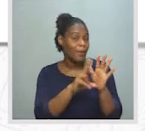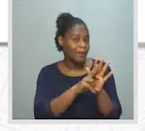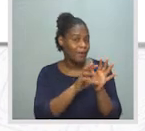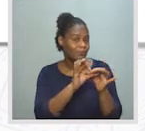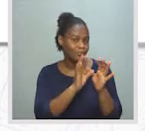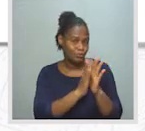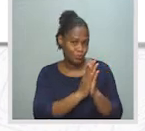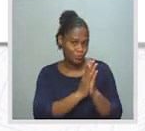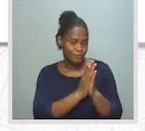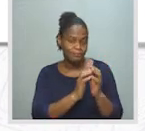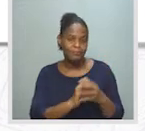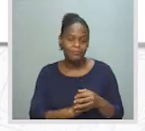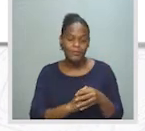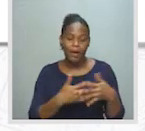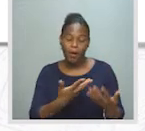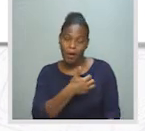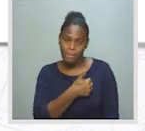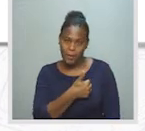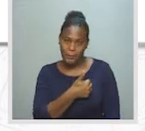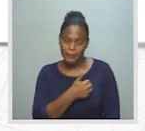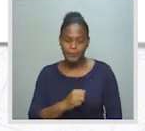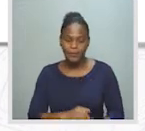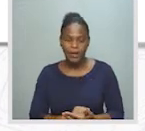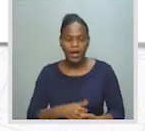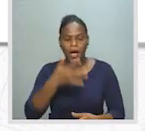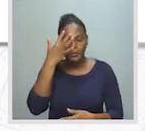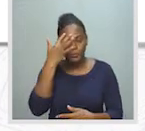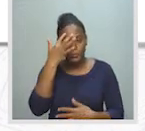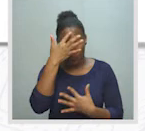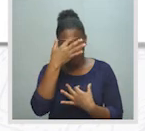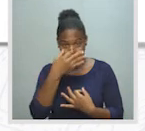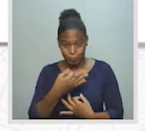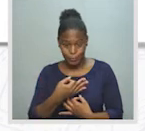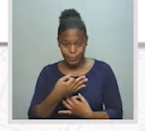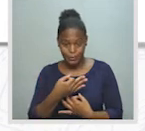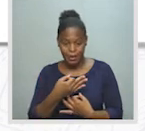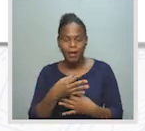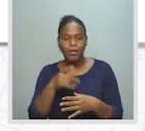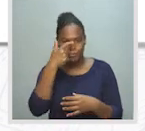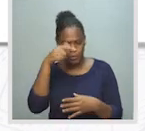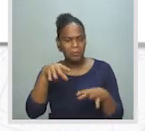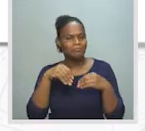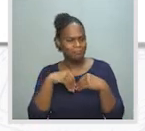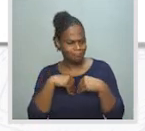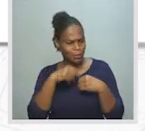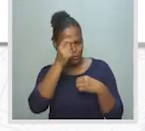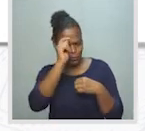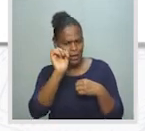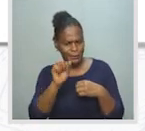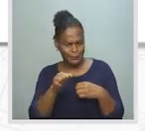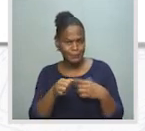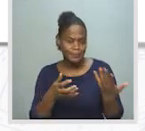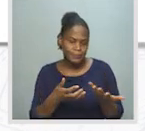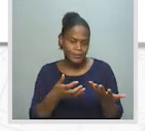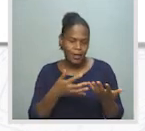princípios religiosos. A linha B: atitudes e comportamentos tolerantes,